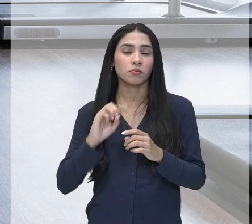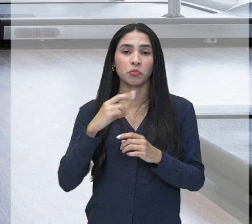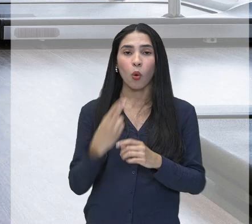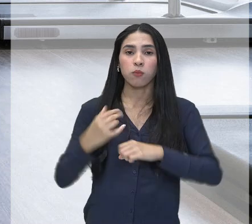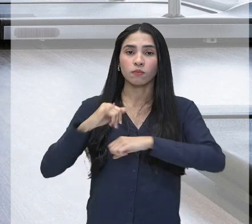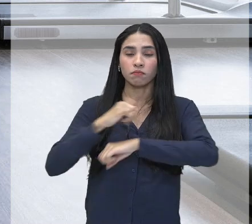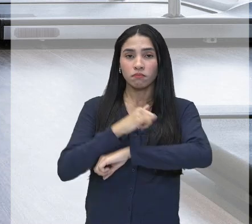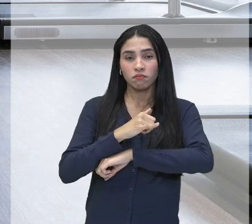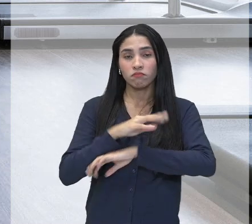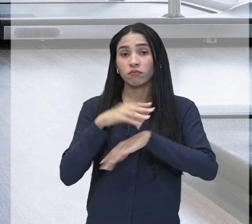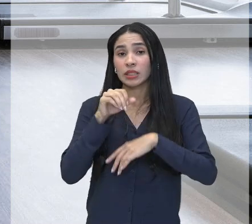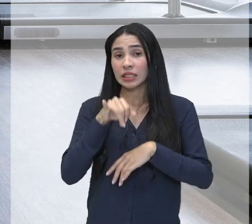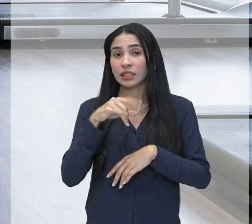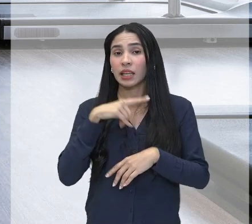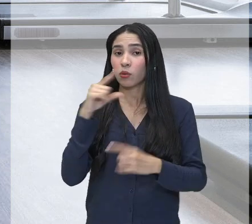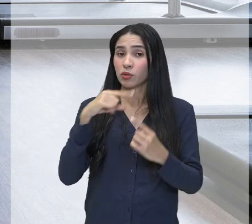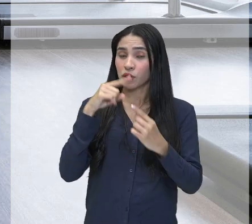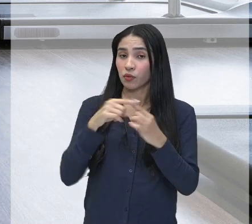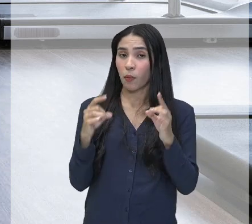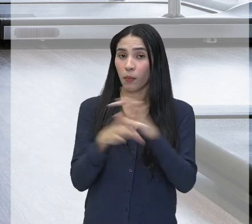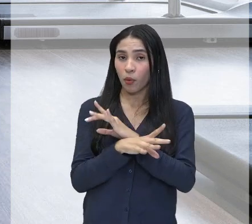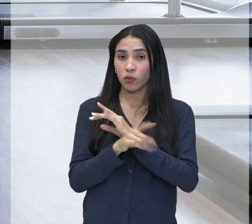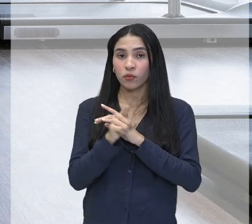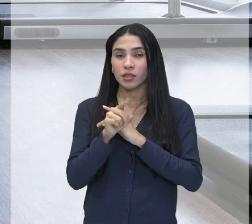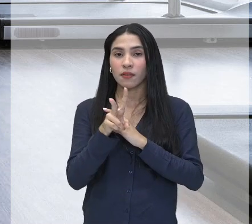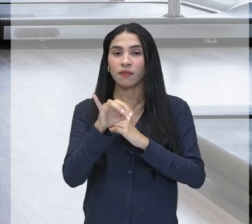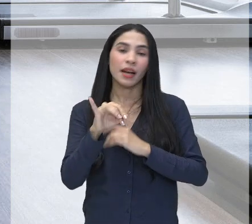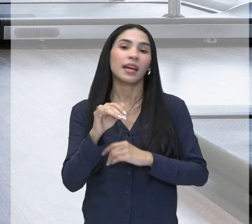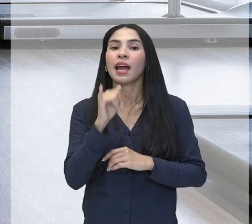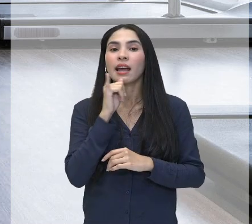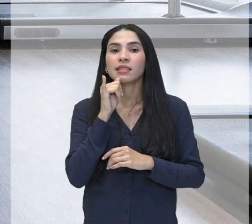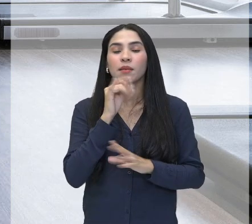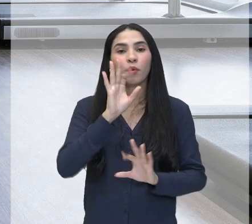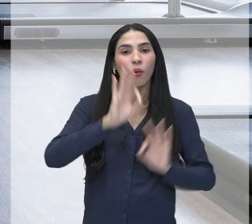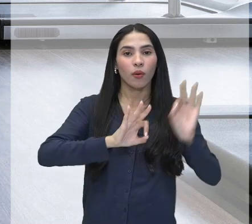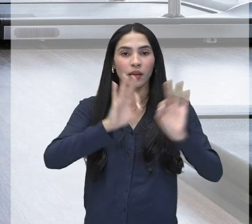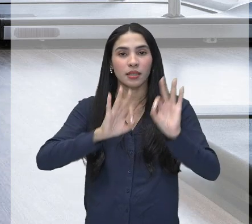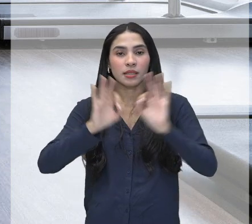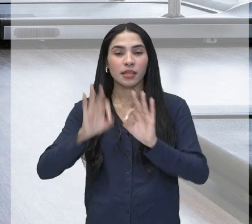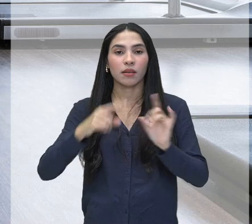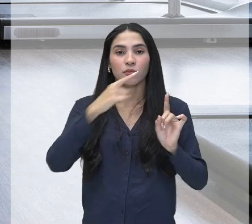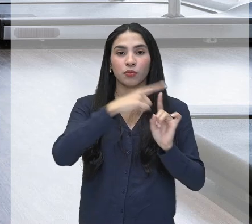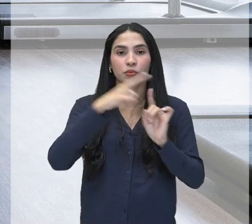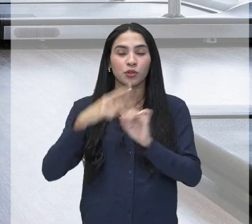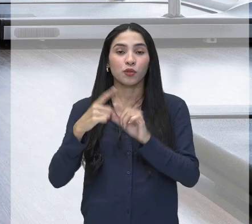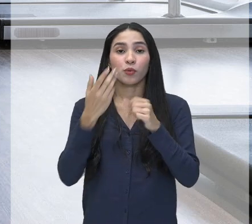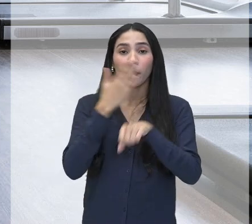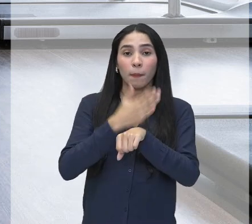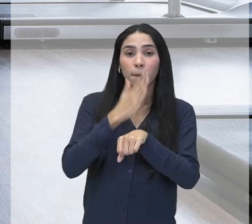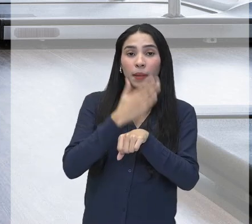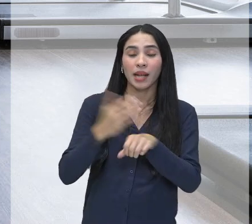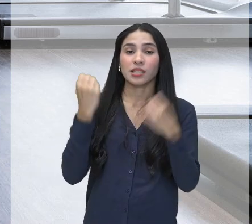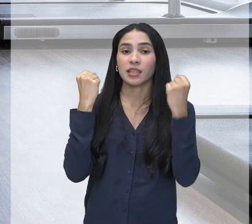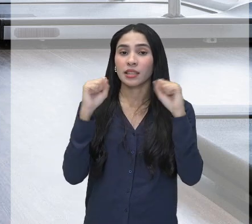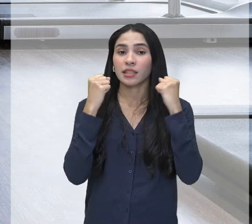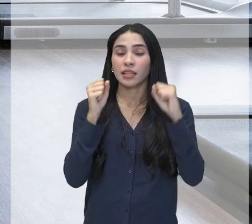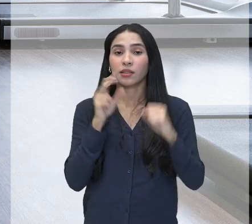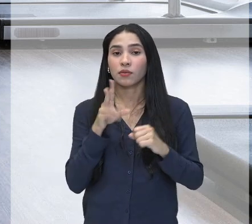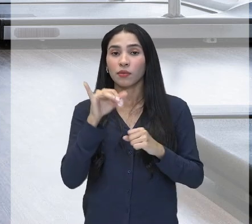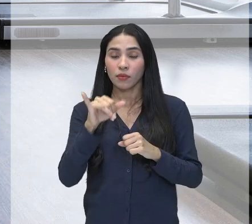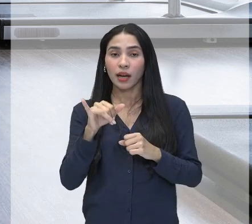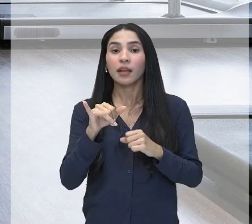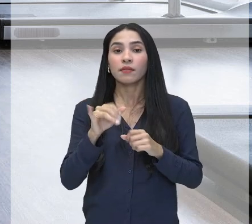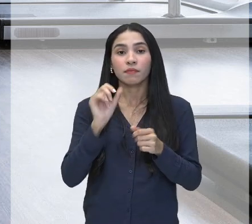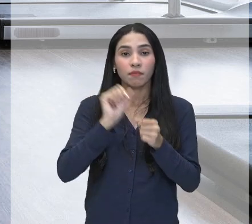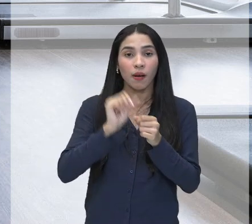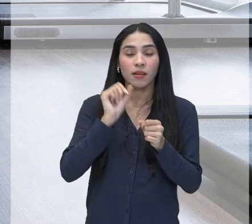esse objetivo, a gente vai montar ali os tipos de treinos que a gente vai definir